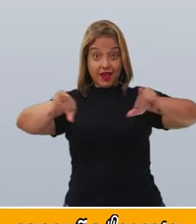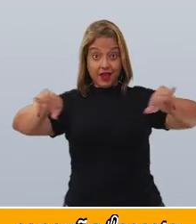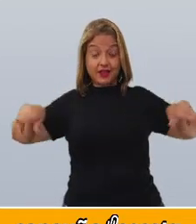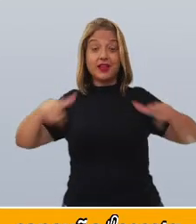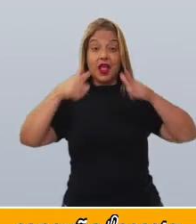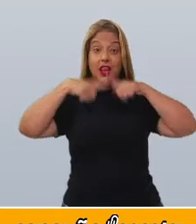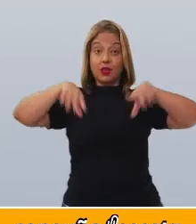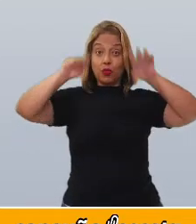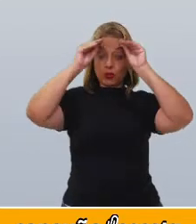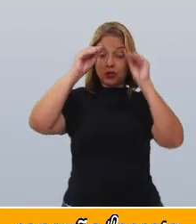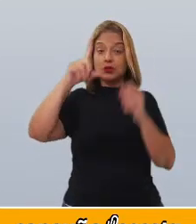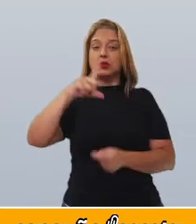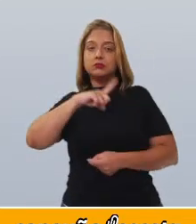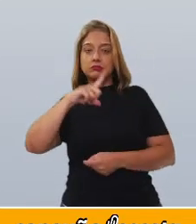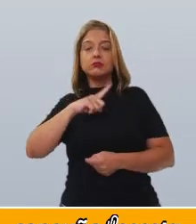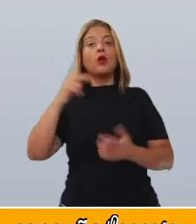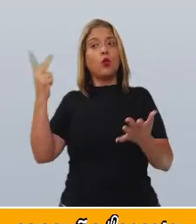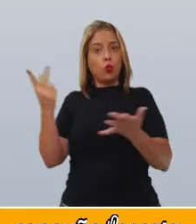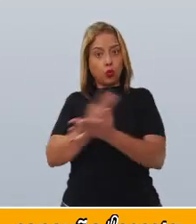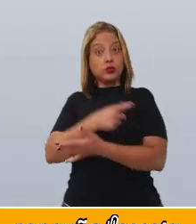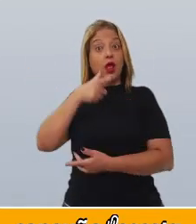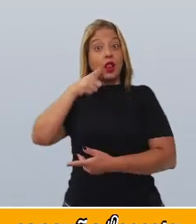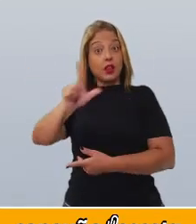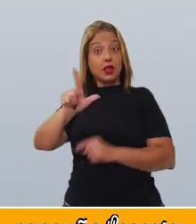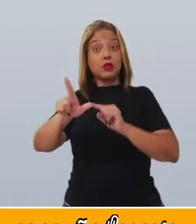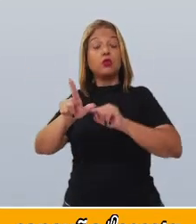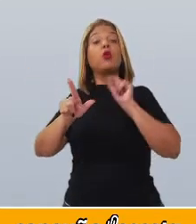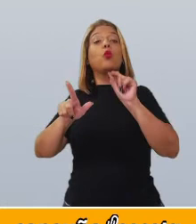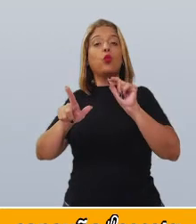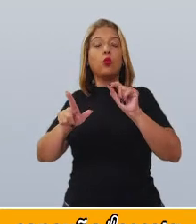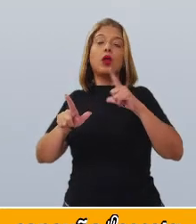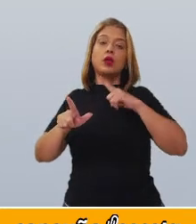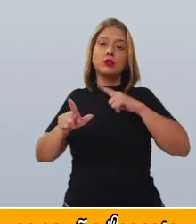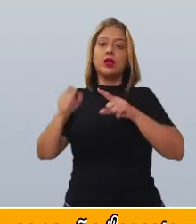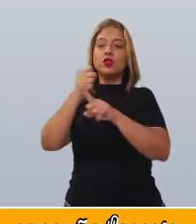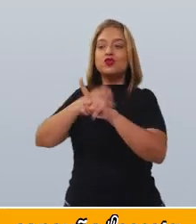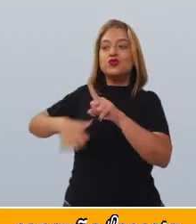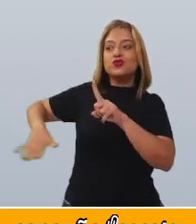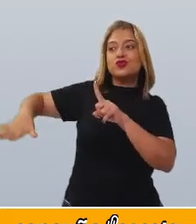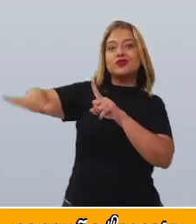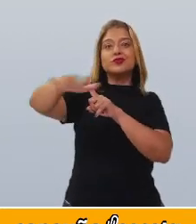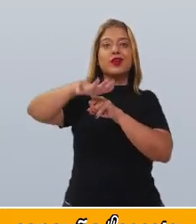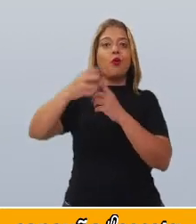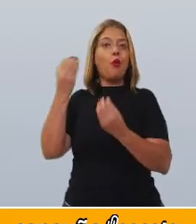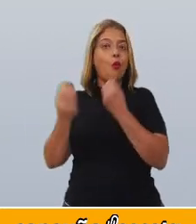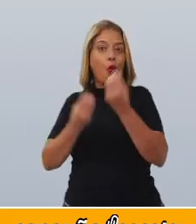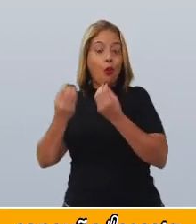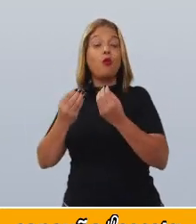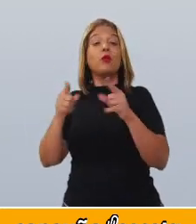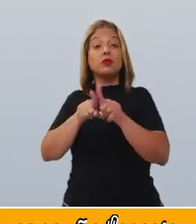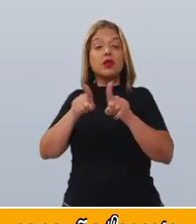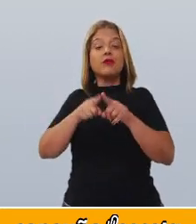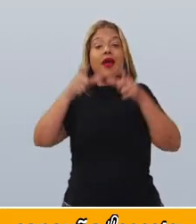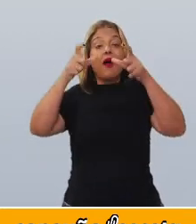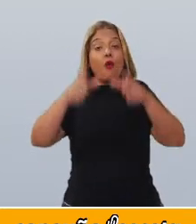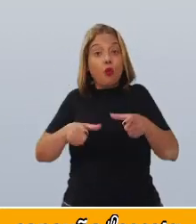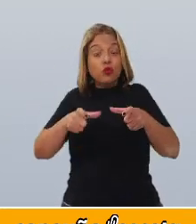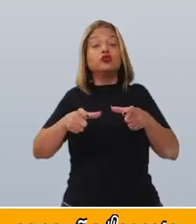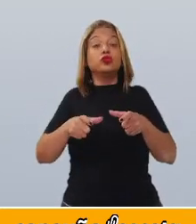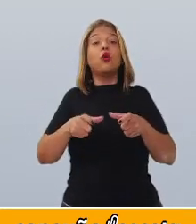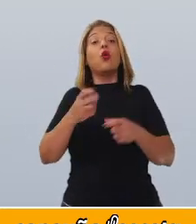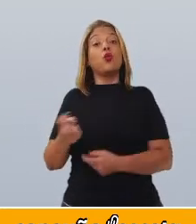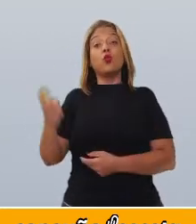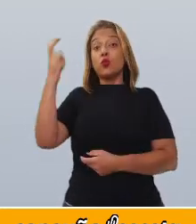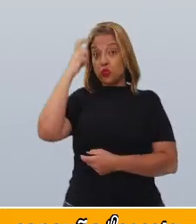que acontecem em uma língua em função da origem social, regional e cultural dos